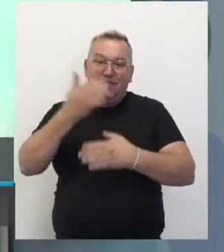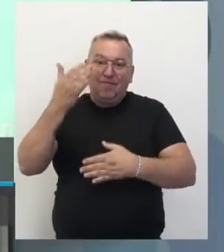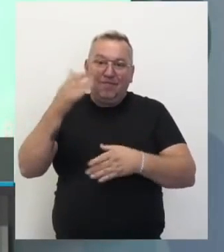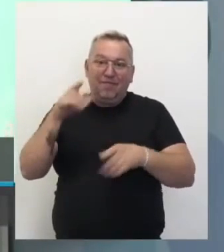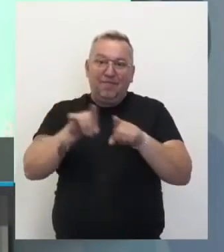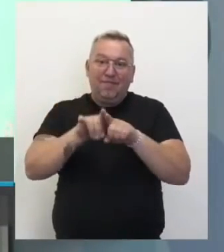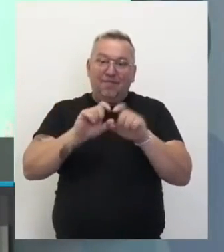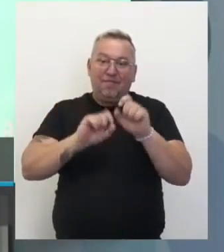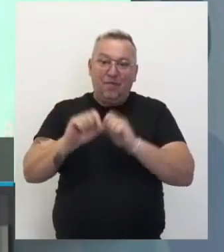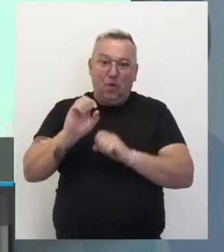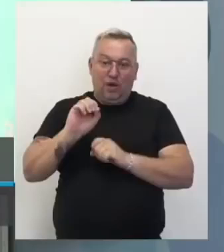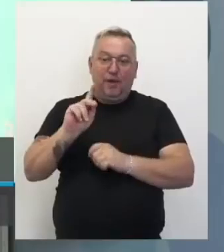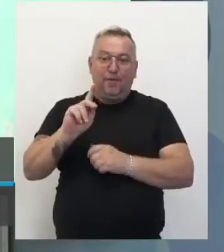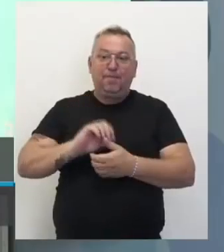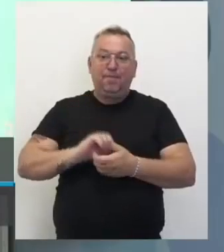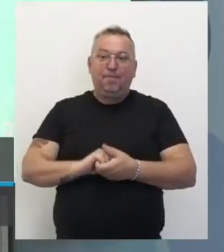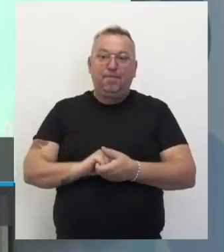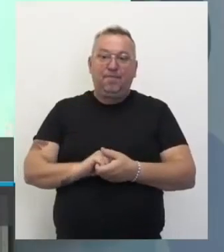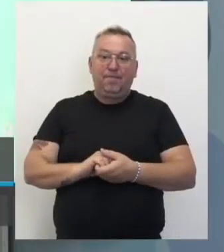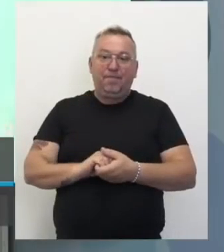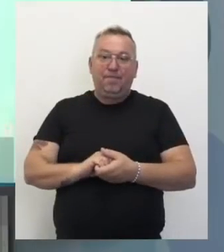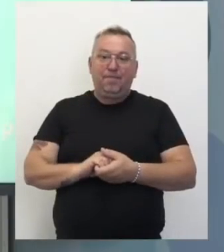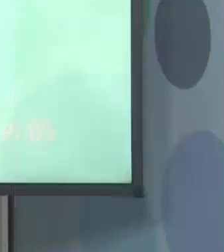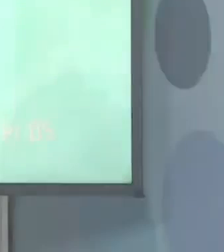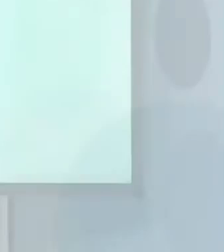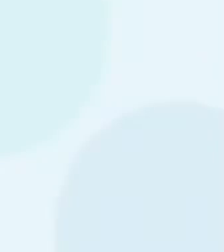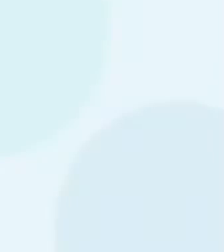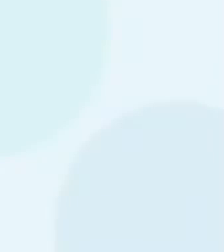volta para interagir, tá bom?